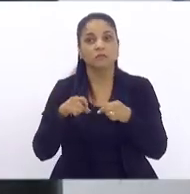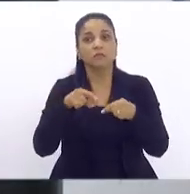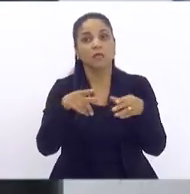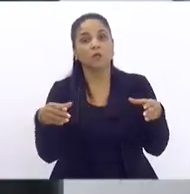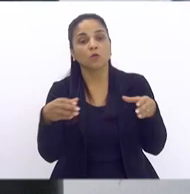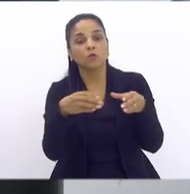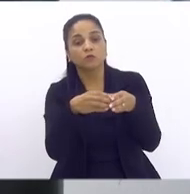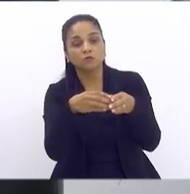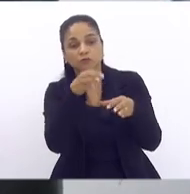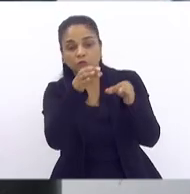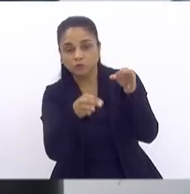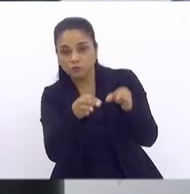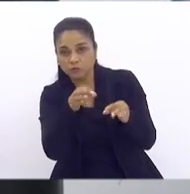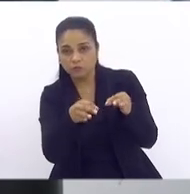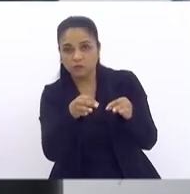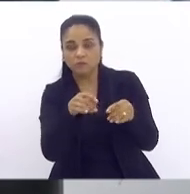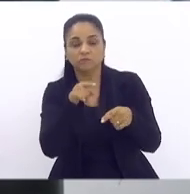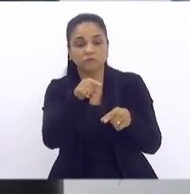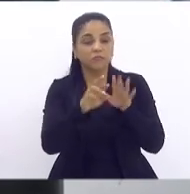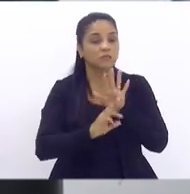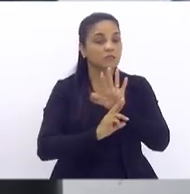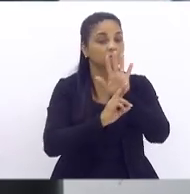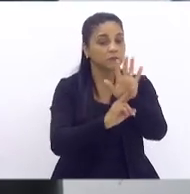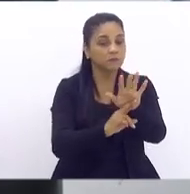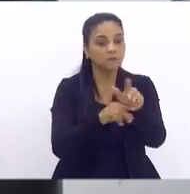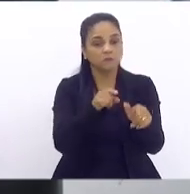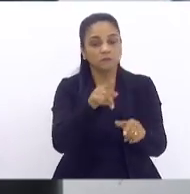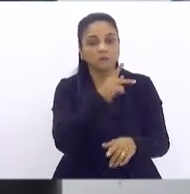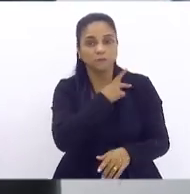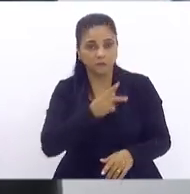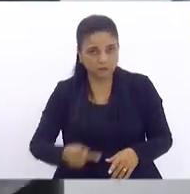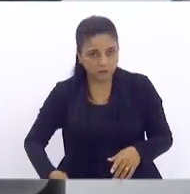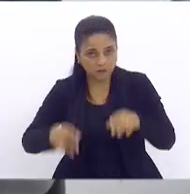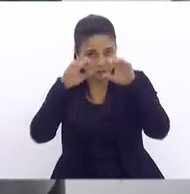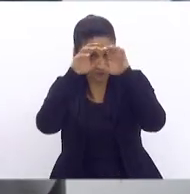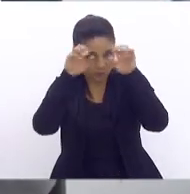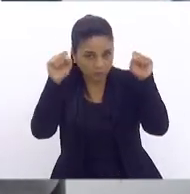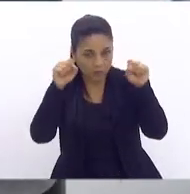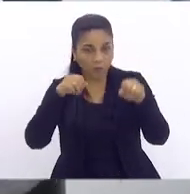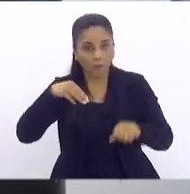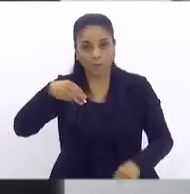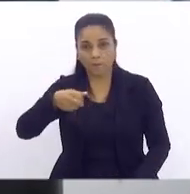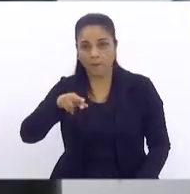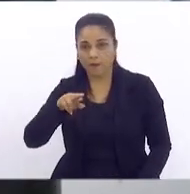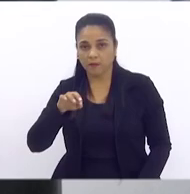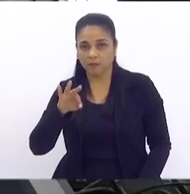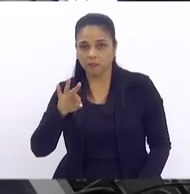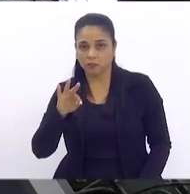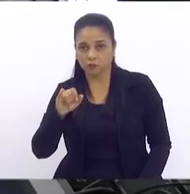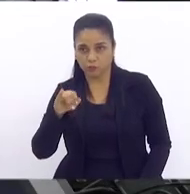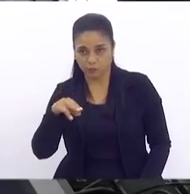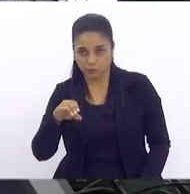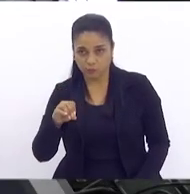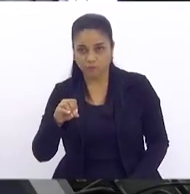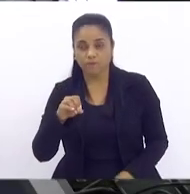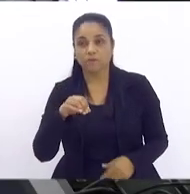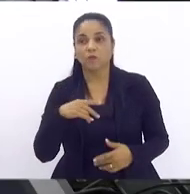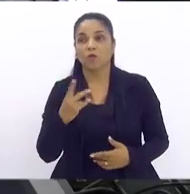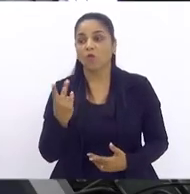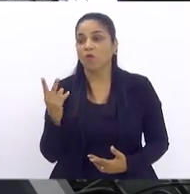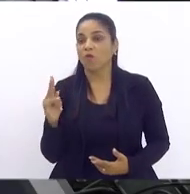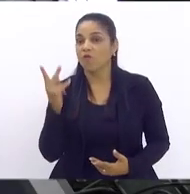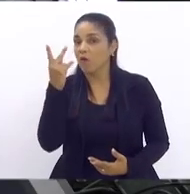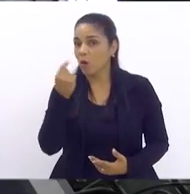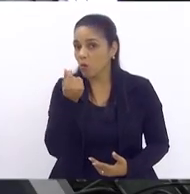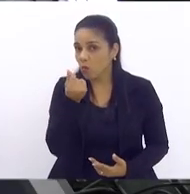desse tribunal, e o senhor representante, no caso do presidente do tribunal, né, Marítimo. Então, queria saber, o valor da multa